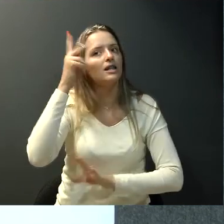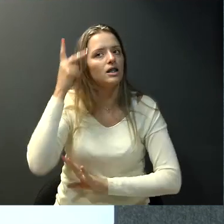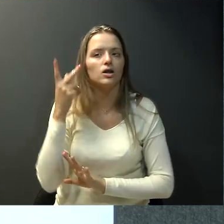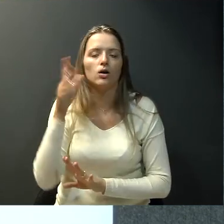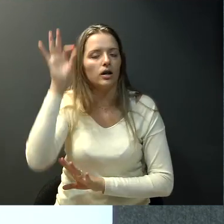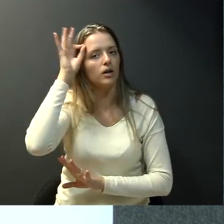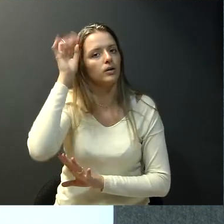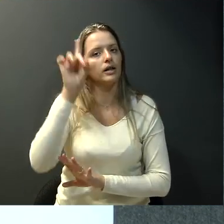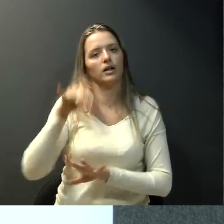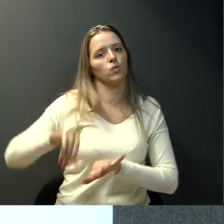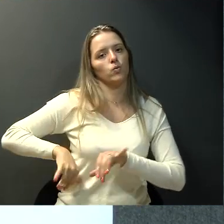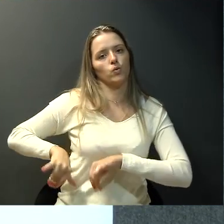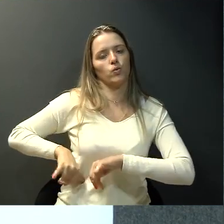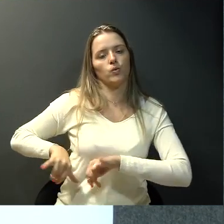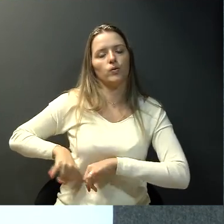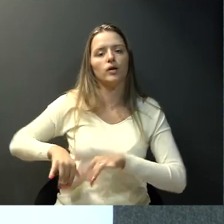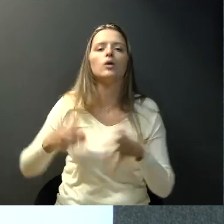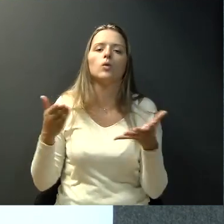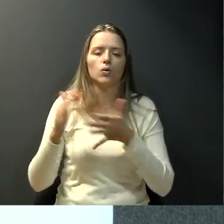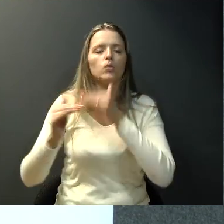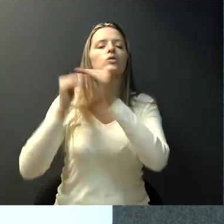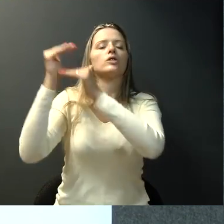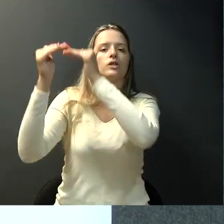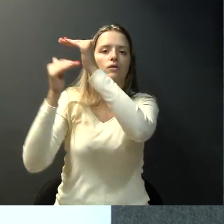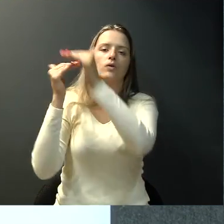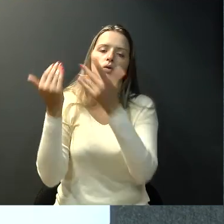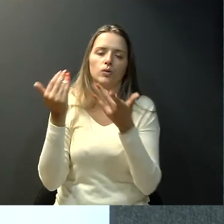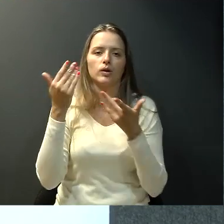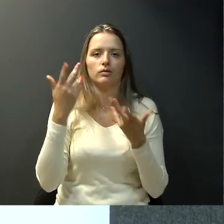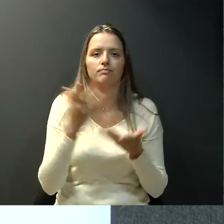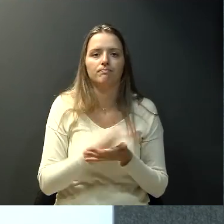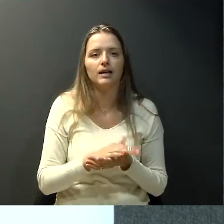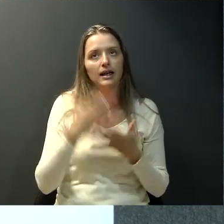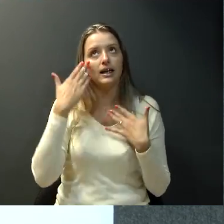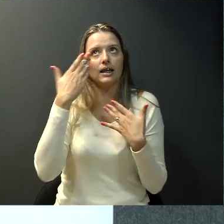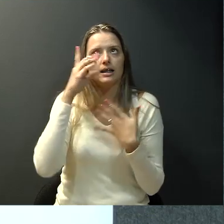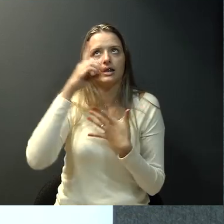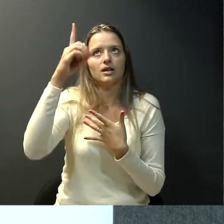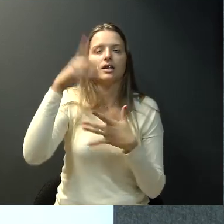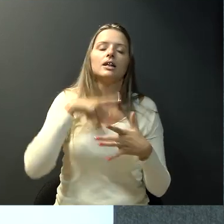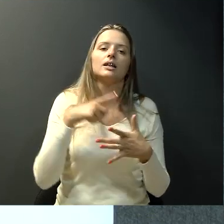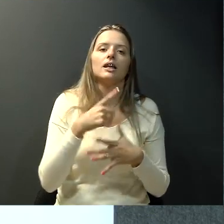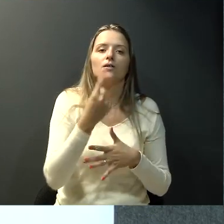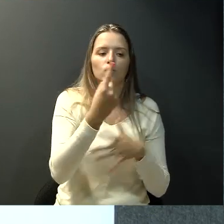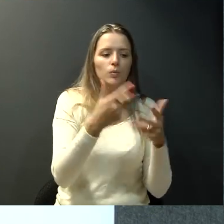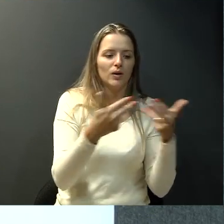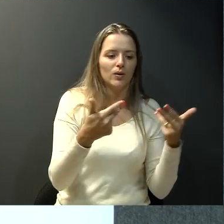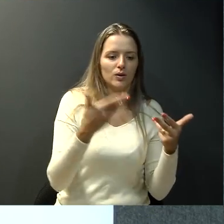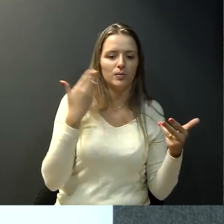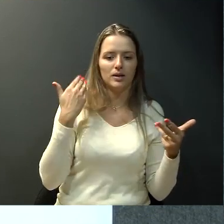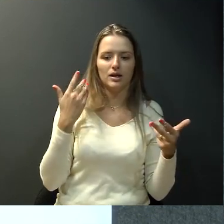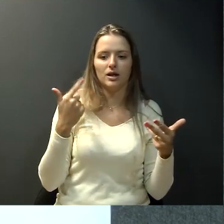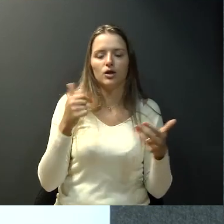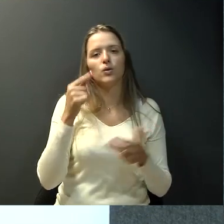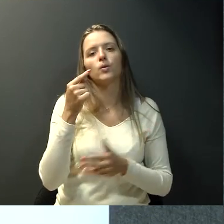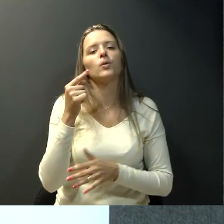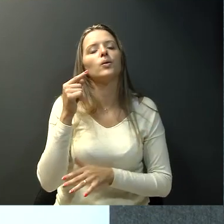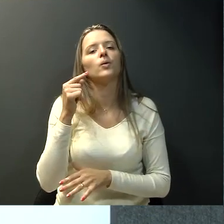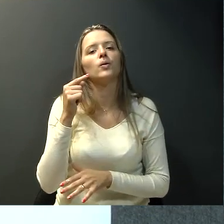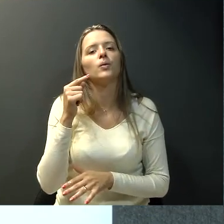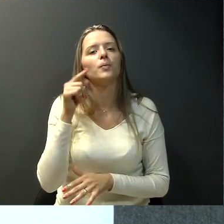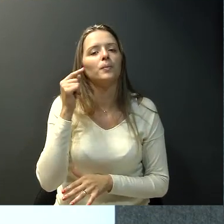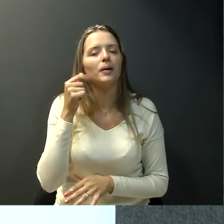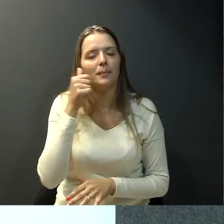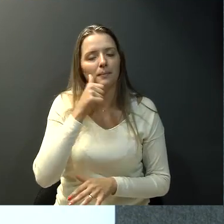o Andrei não chegou a passar, né? Então, está evoluindo cada vez mais, graças a Deus, né? Teve um episódio uma vez de uma menina surda